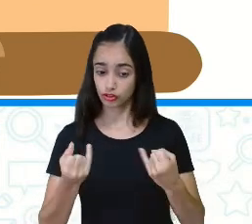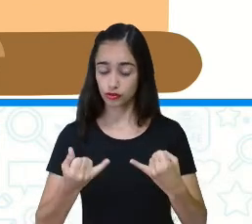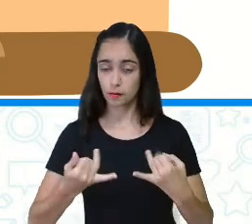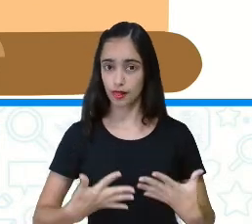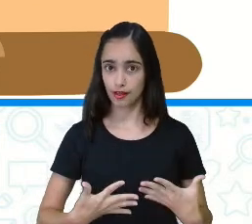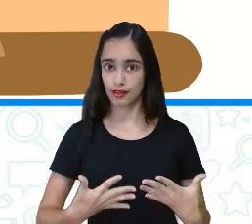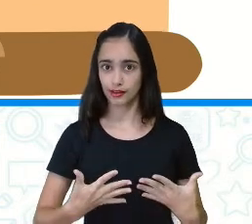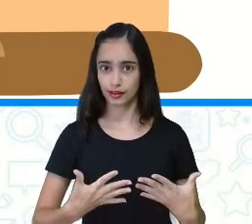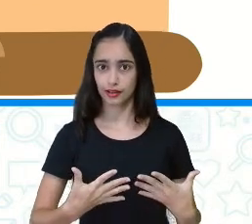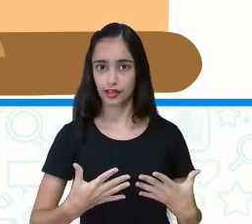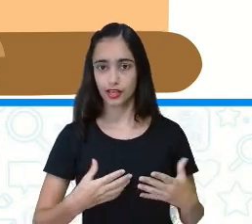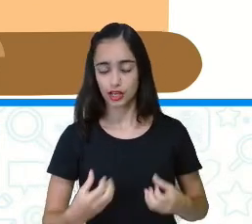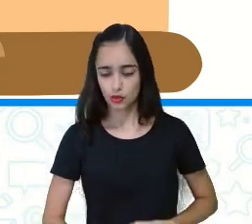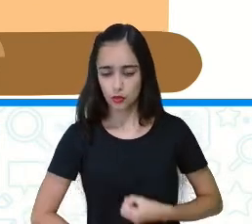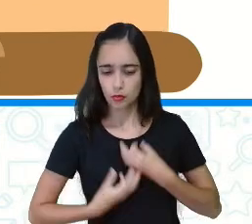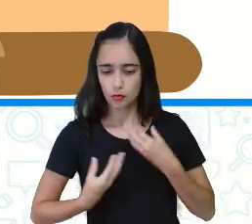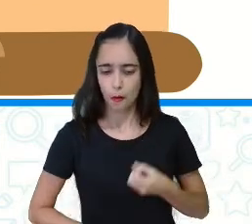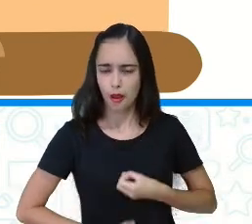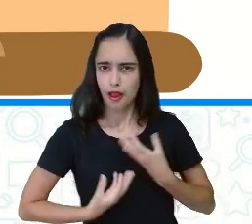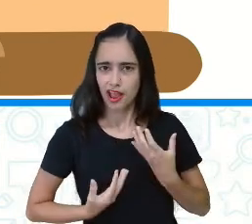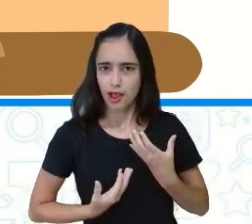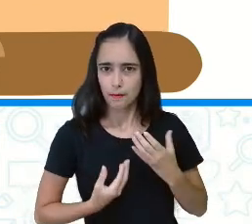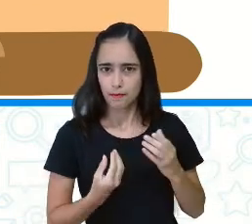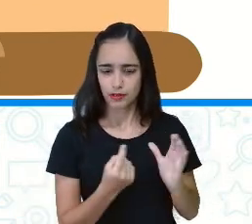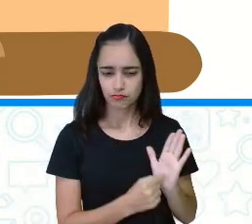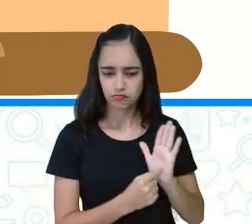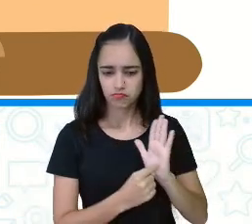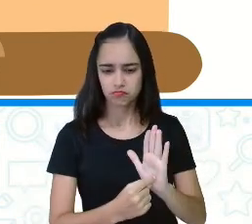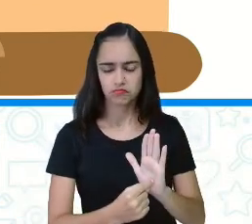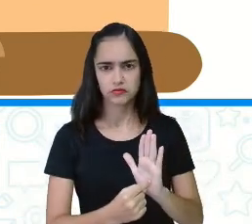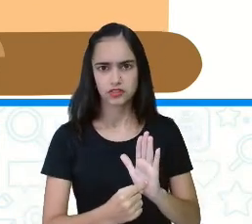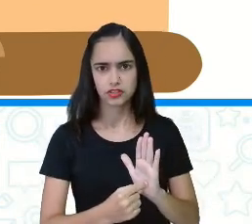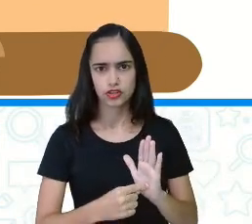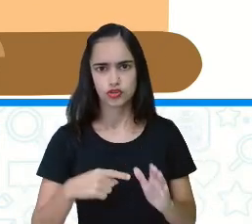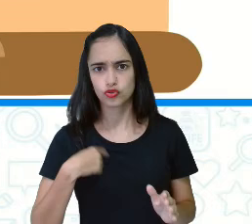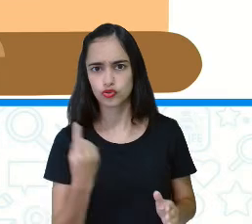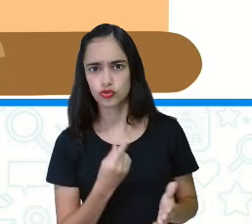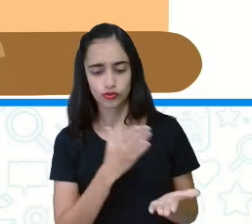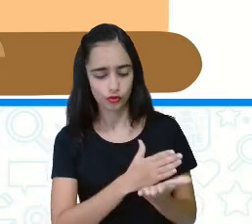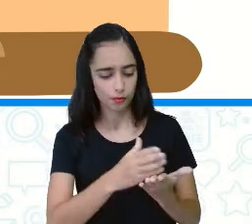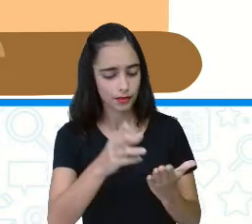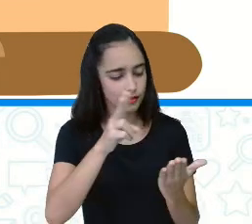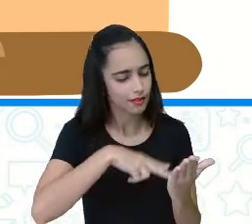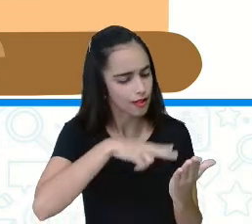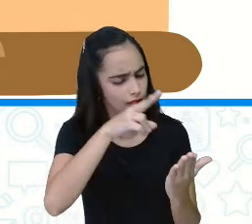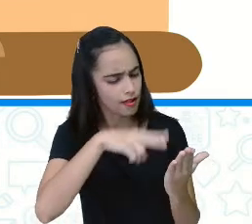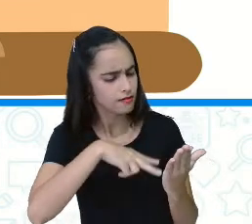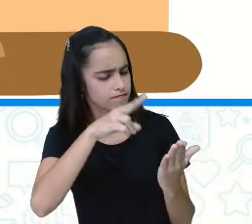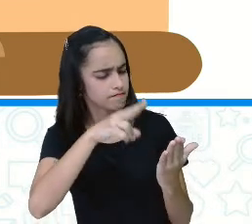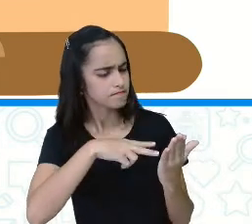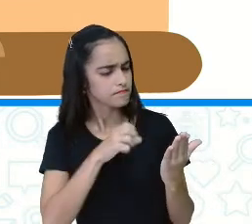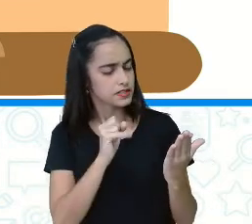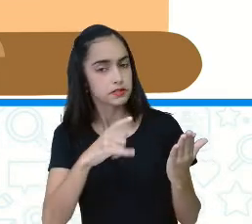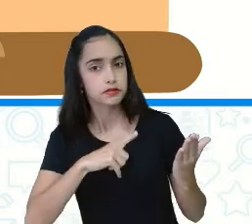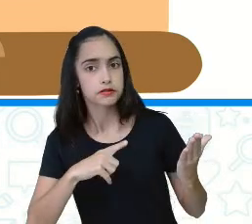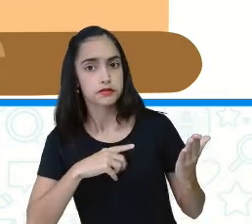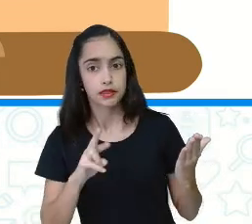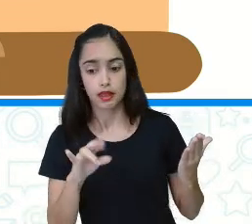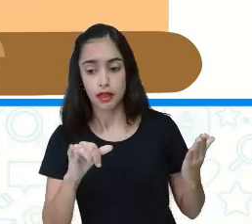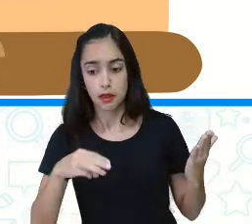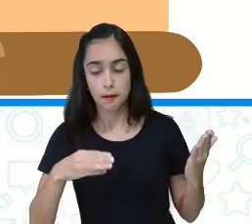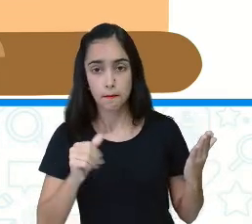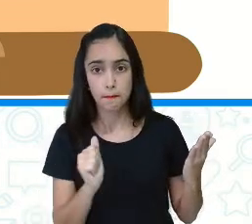bem legal no poema, que quando a gente começa a ler um poema, se ele tem rima, eu